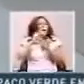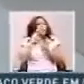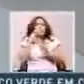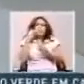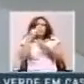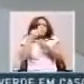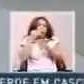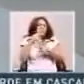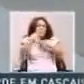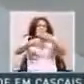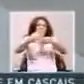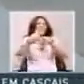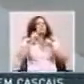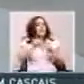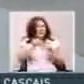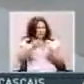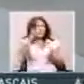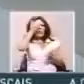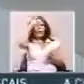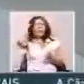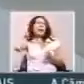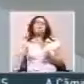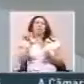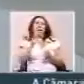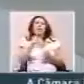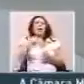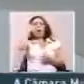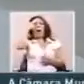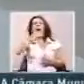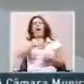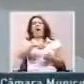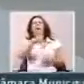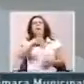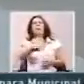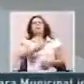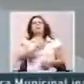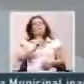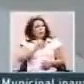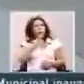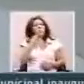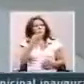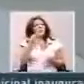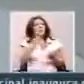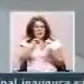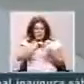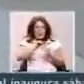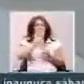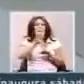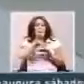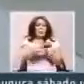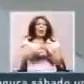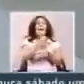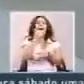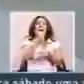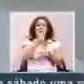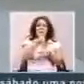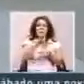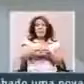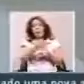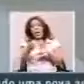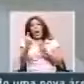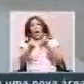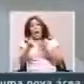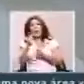tradição interessante, é uma tradição que eu valorizo. É óbvio que, como tudo, tem o seu lado bom e tem o seu lado mau, e